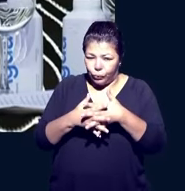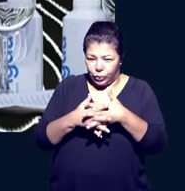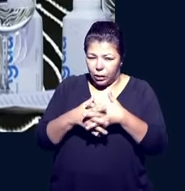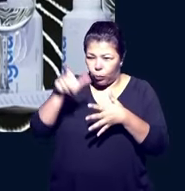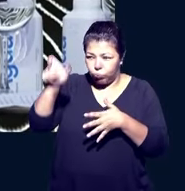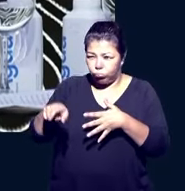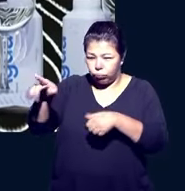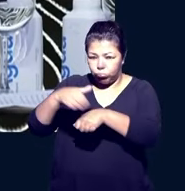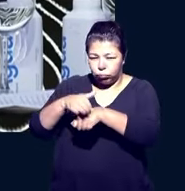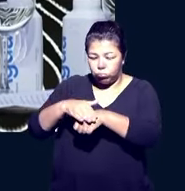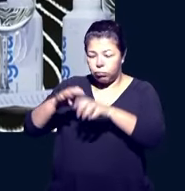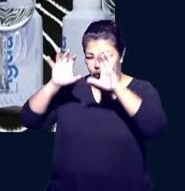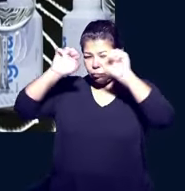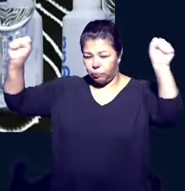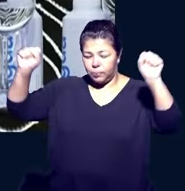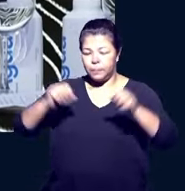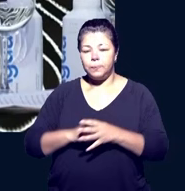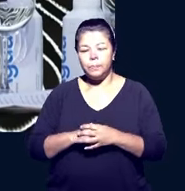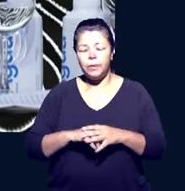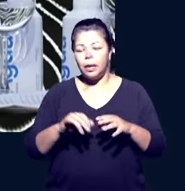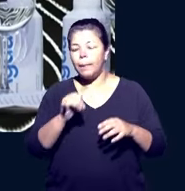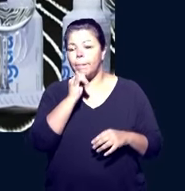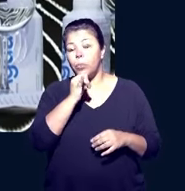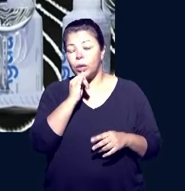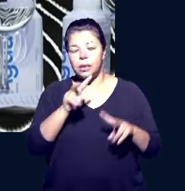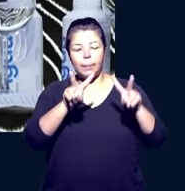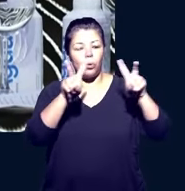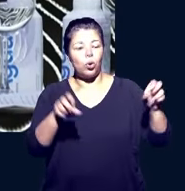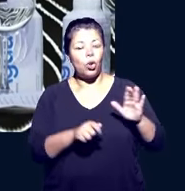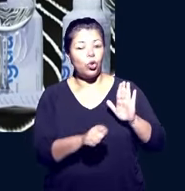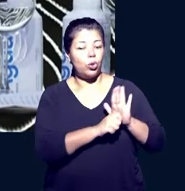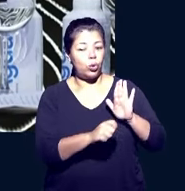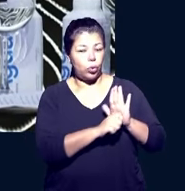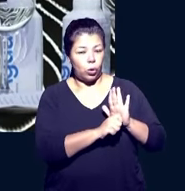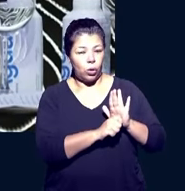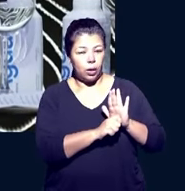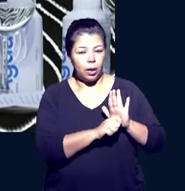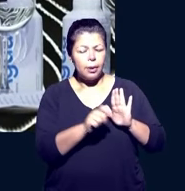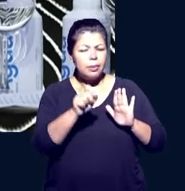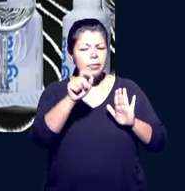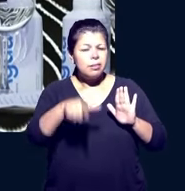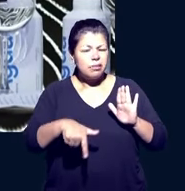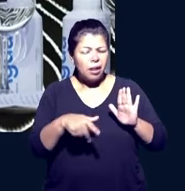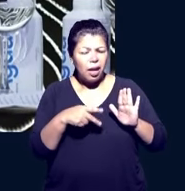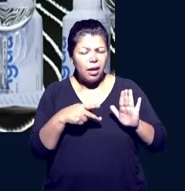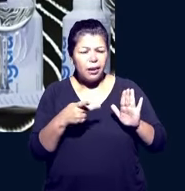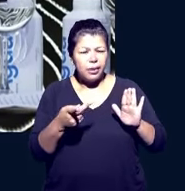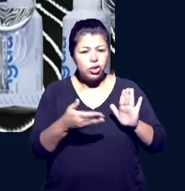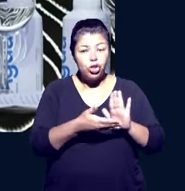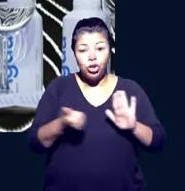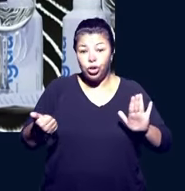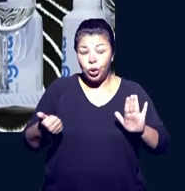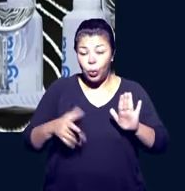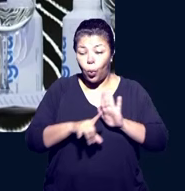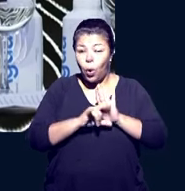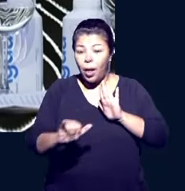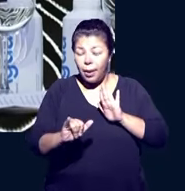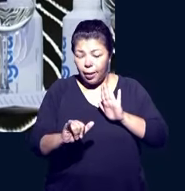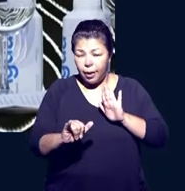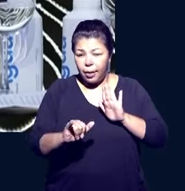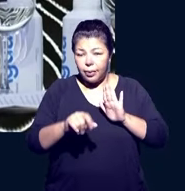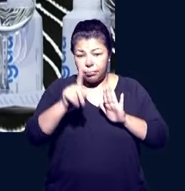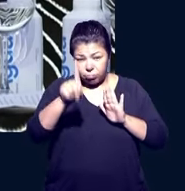quem des penalizou o consumo o porte pessoal de drogas foi o congresso há muitos anos a lei